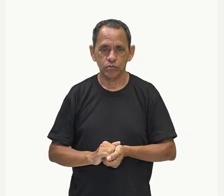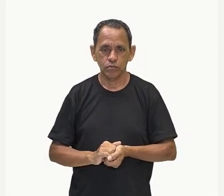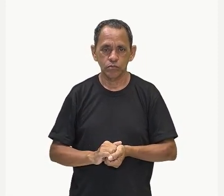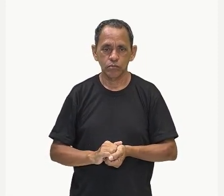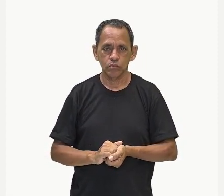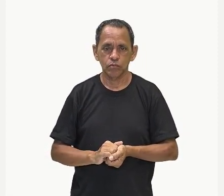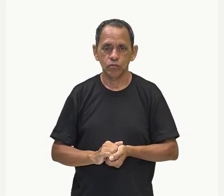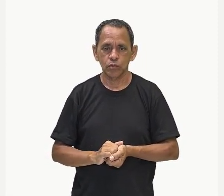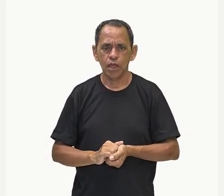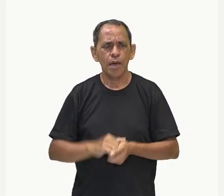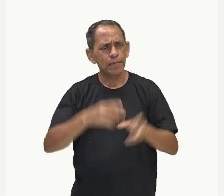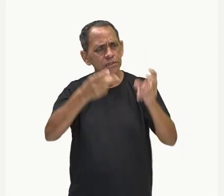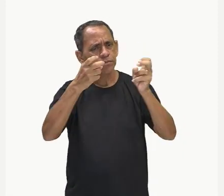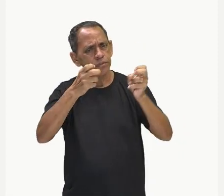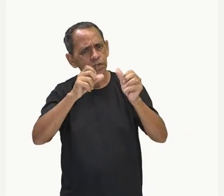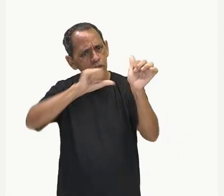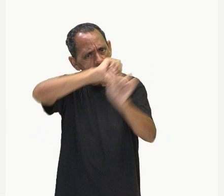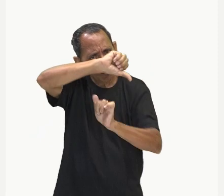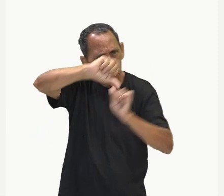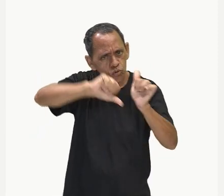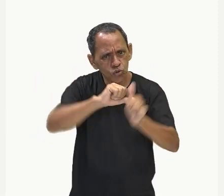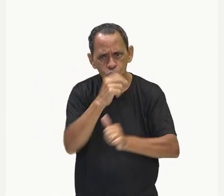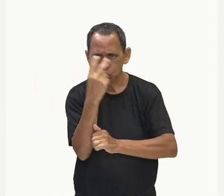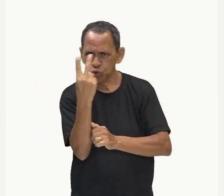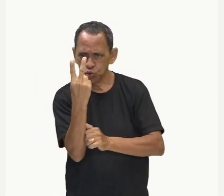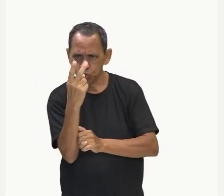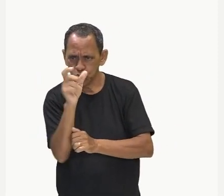0,21. Nossa letra C, ó,